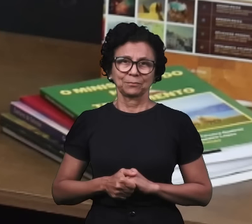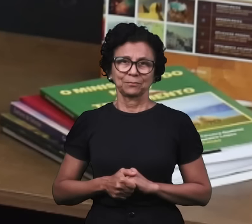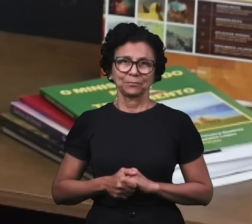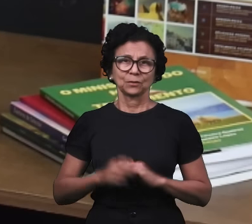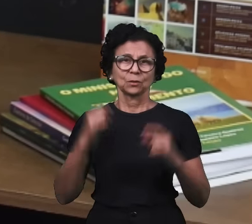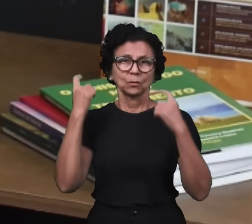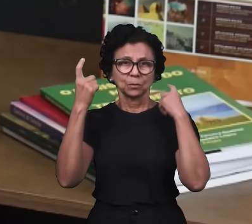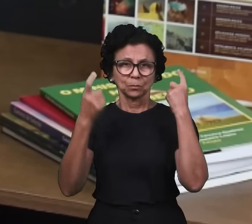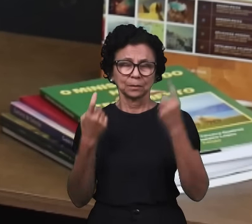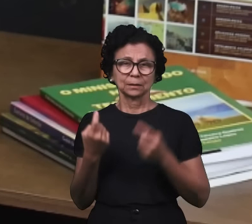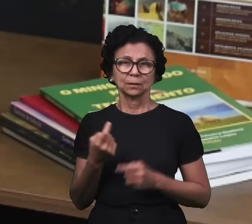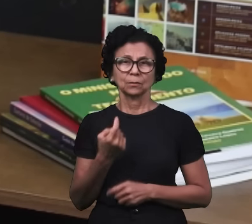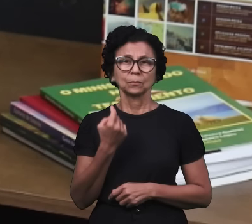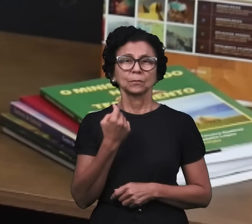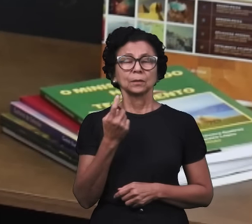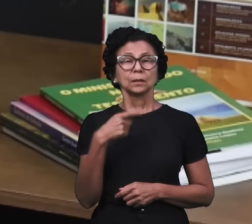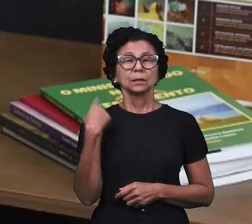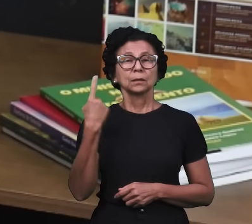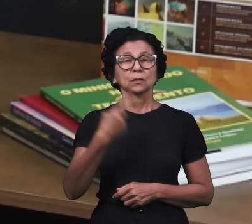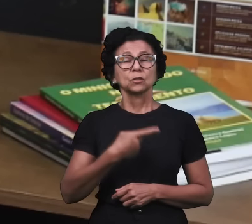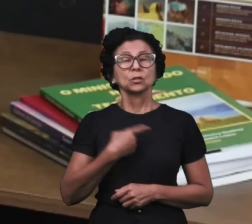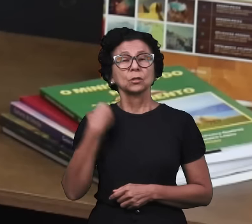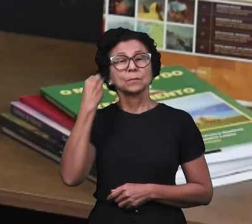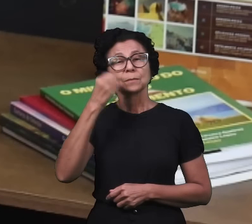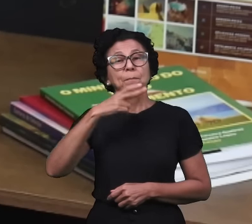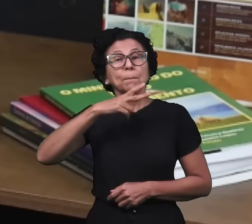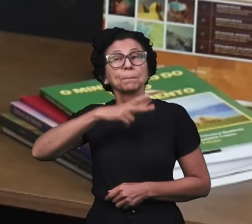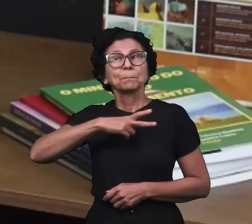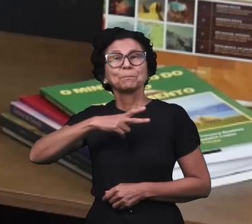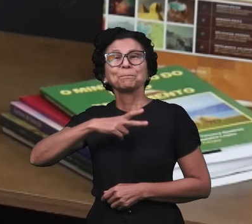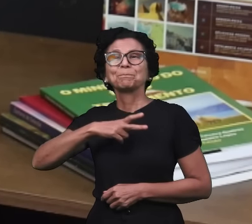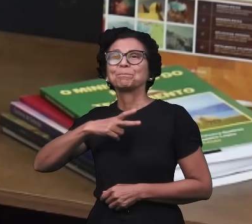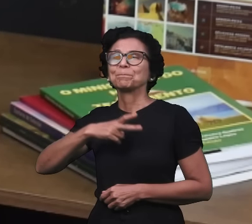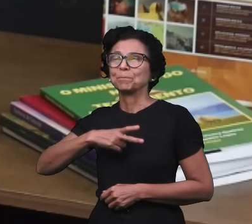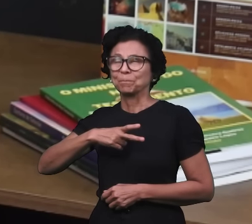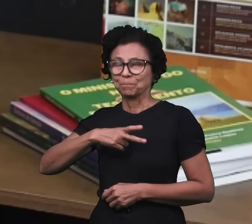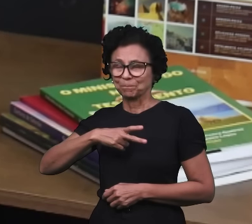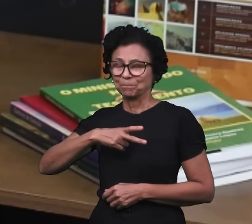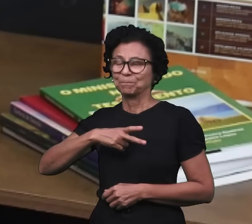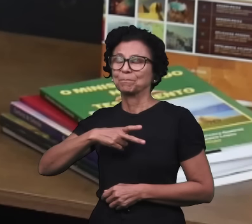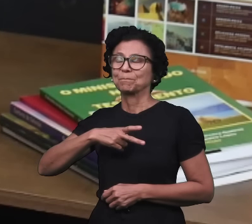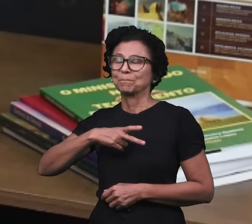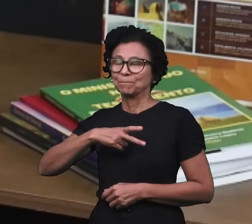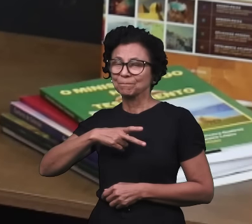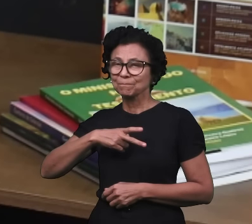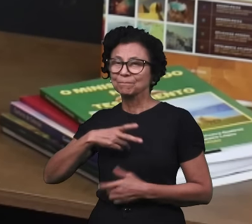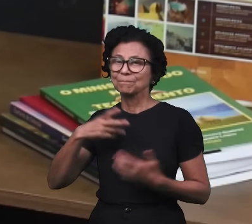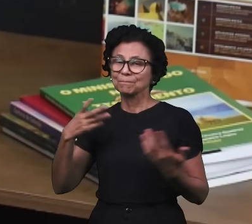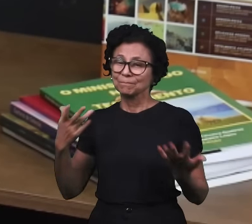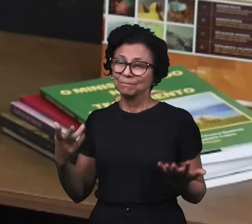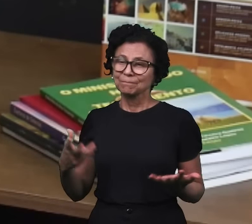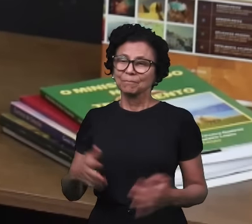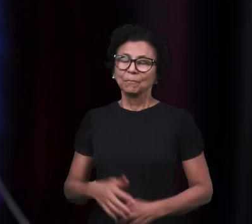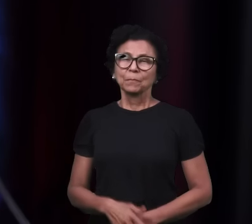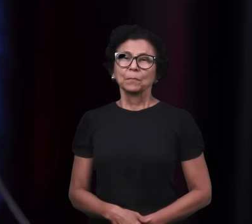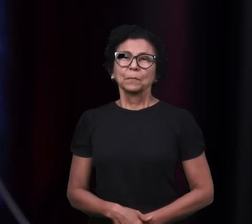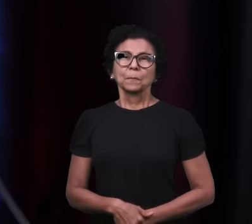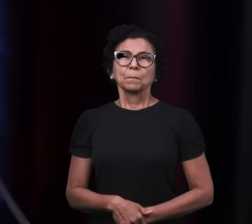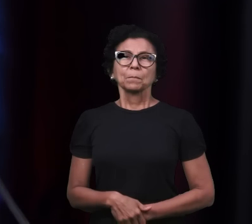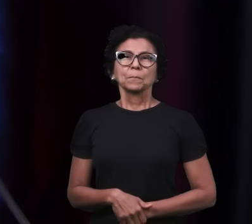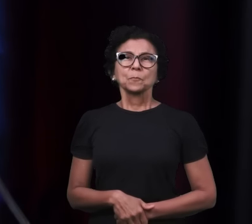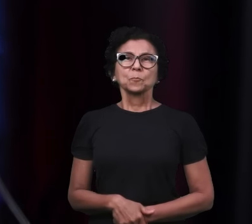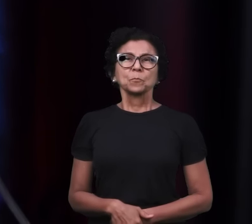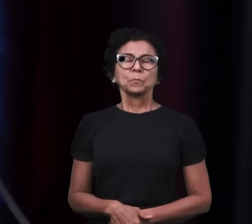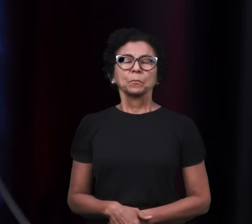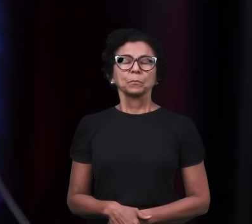uma experiência pessoal com Ele, né? É a experiência que nós vemos aqui nesse versículo, né? O texto